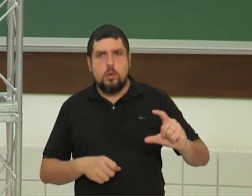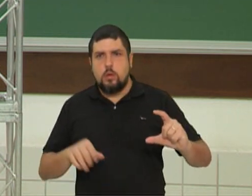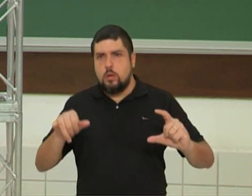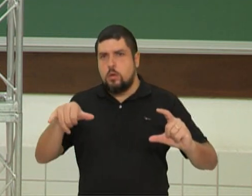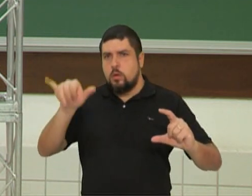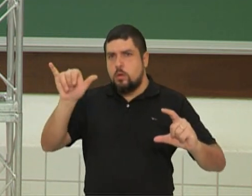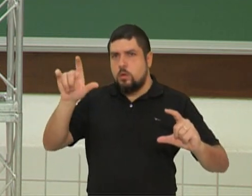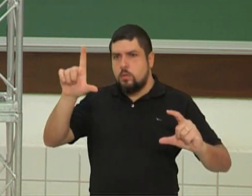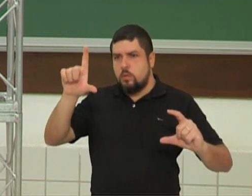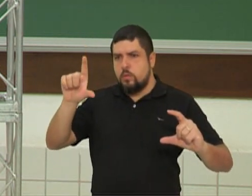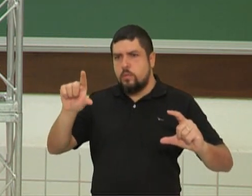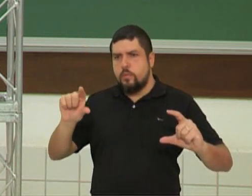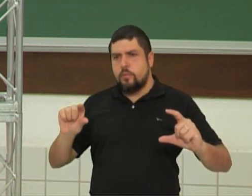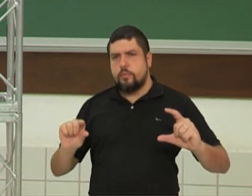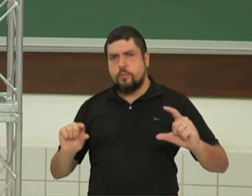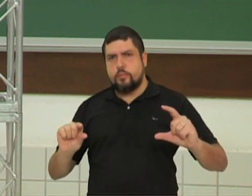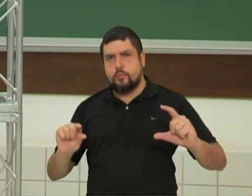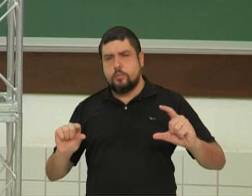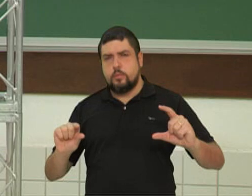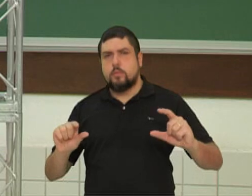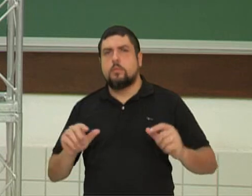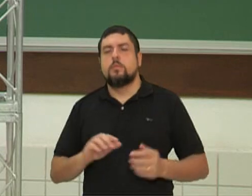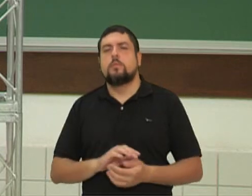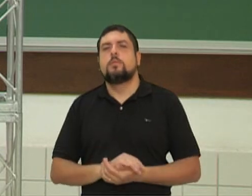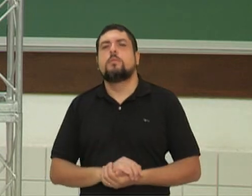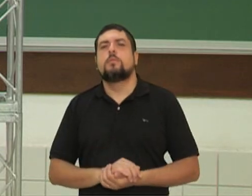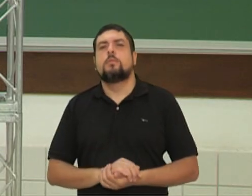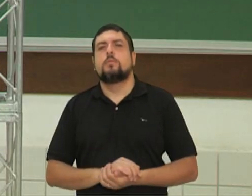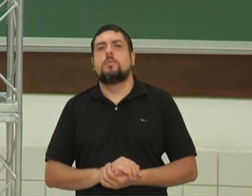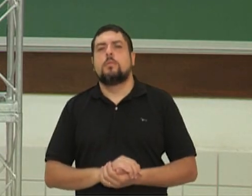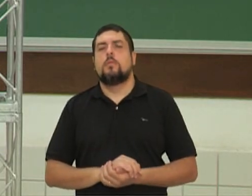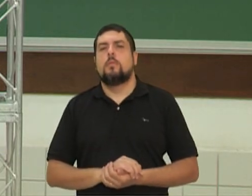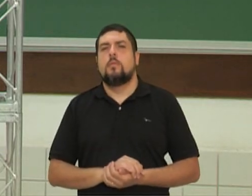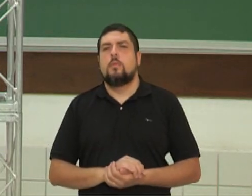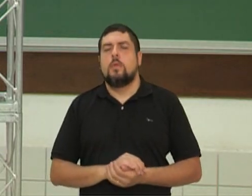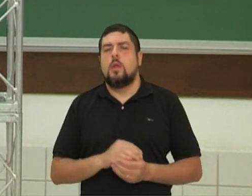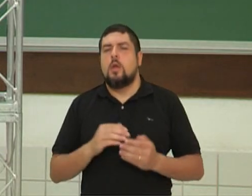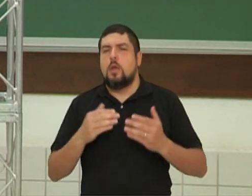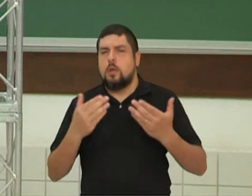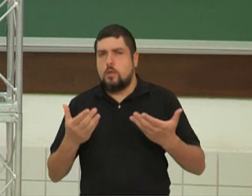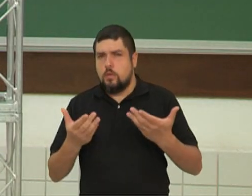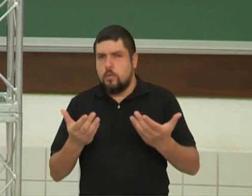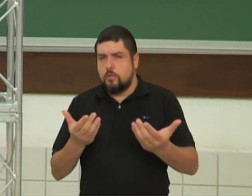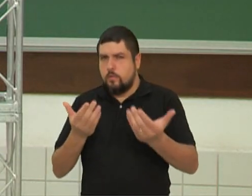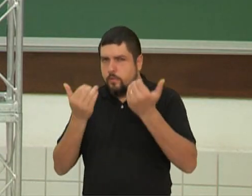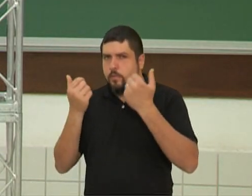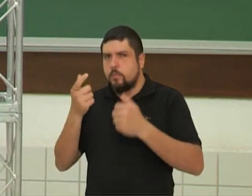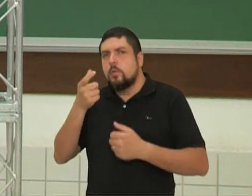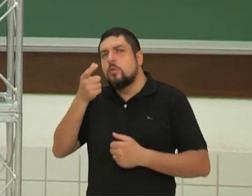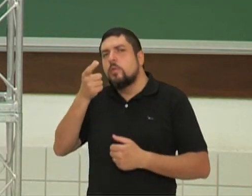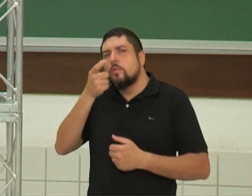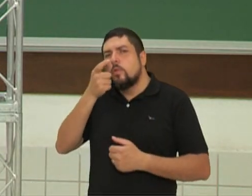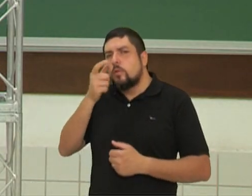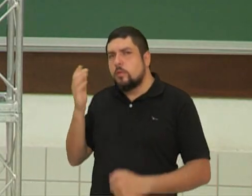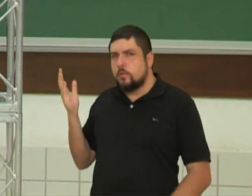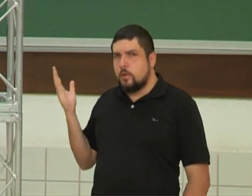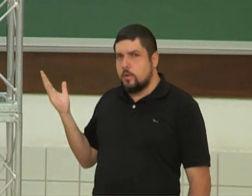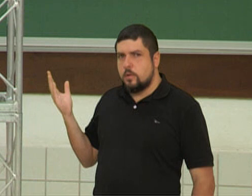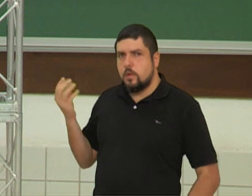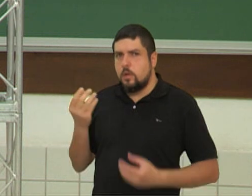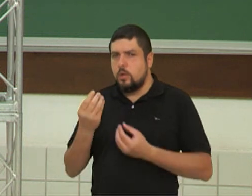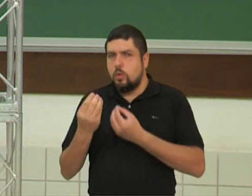os valores de y, de imagem, não foi isso? Vamos no quadro aqui para a gente entender um pouquinho sobre